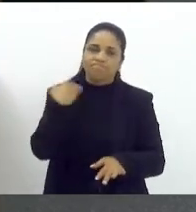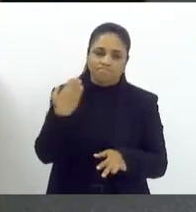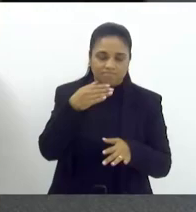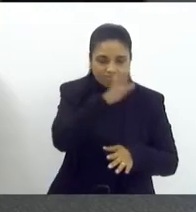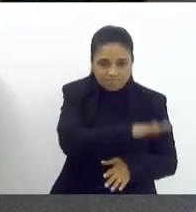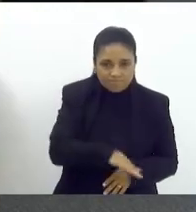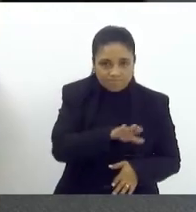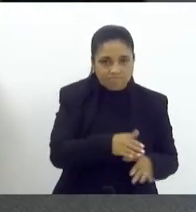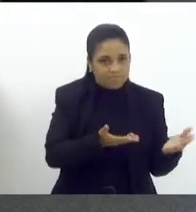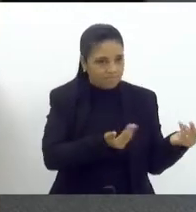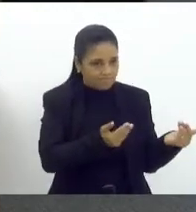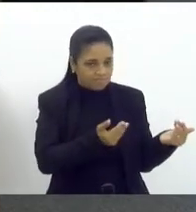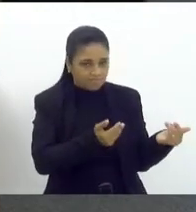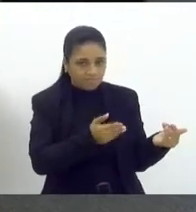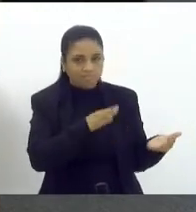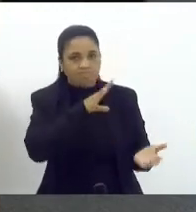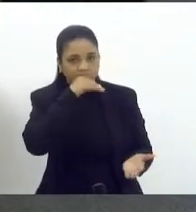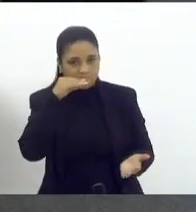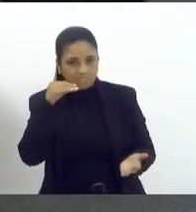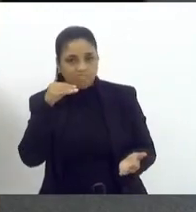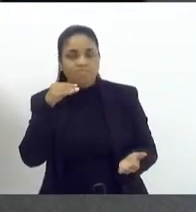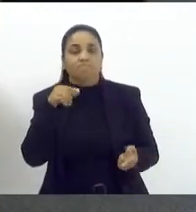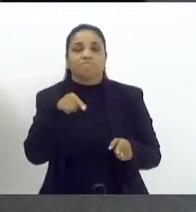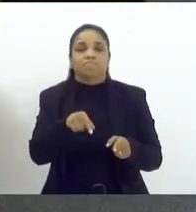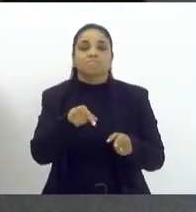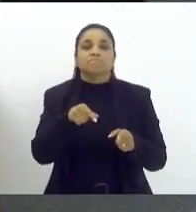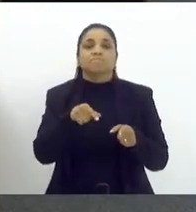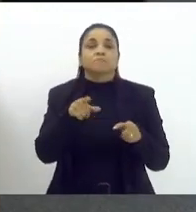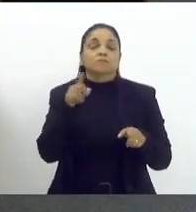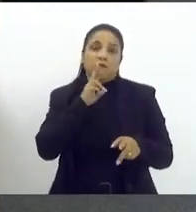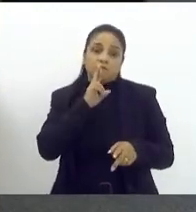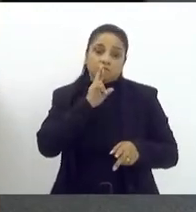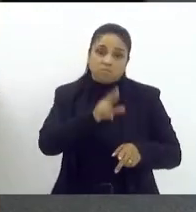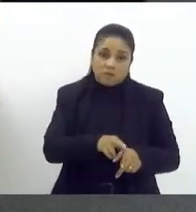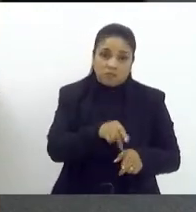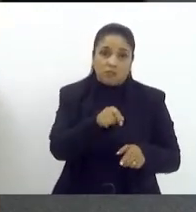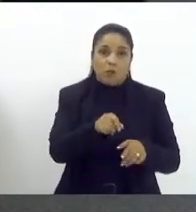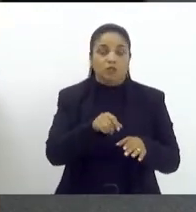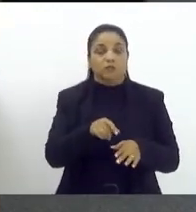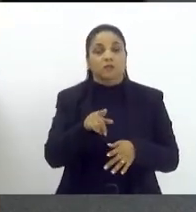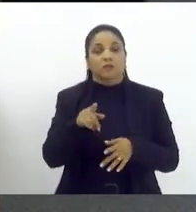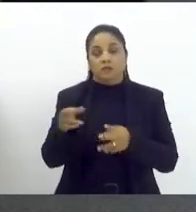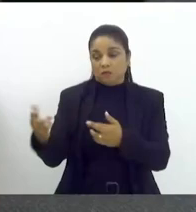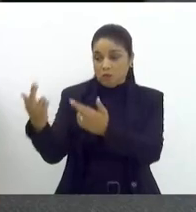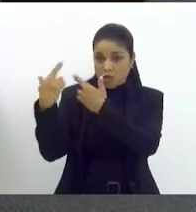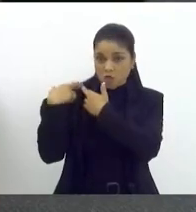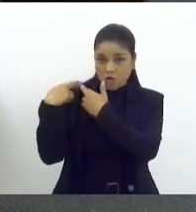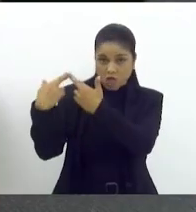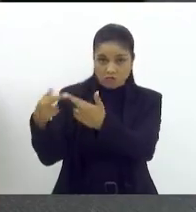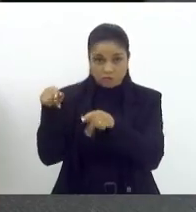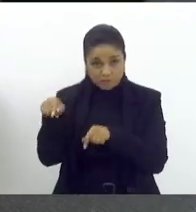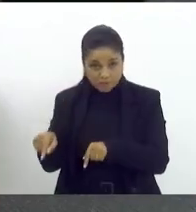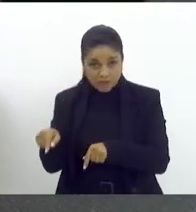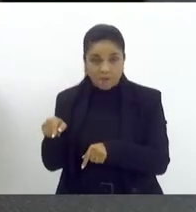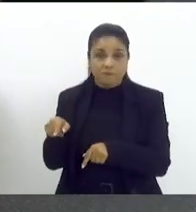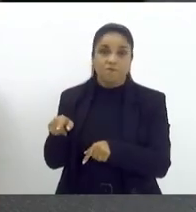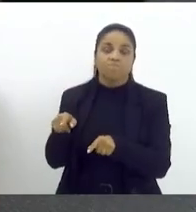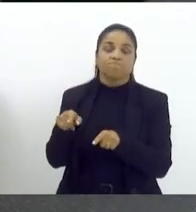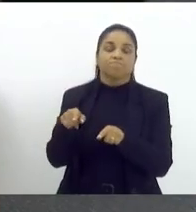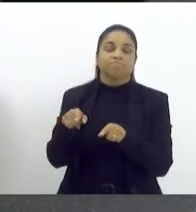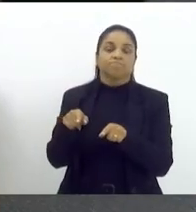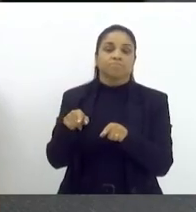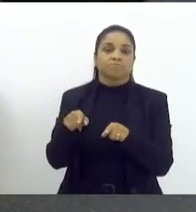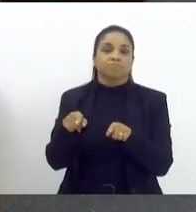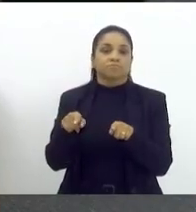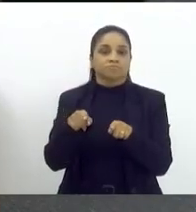possa ter um desfecho onde o responsável seja devidamente enquadrado